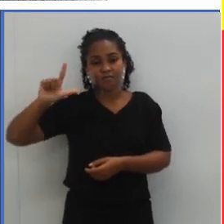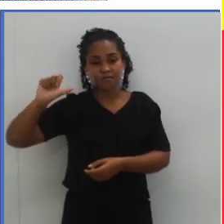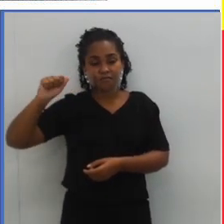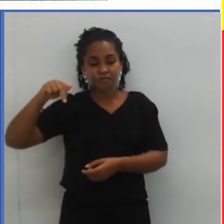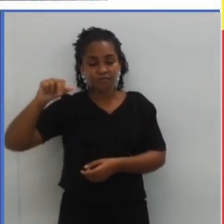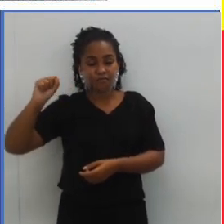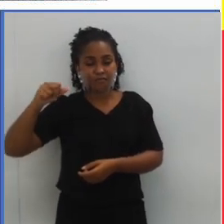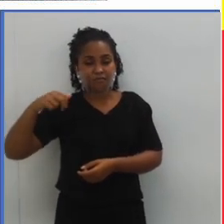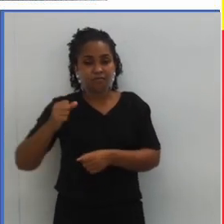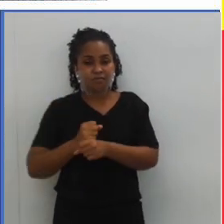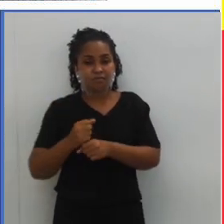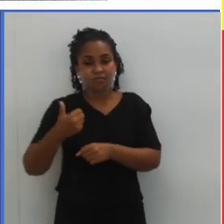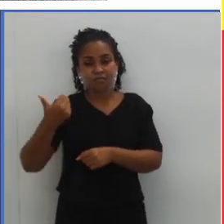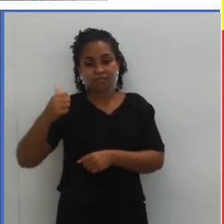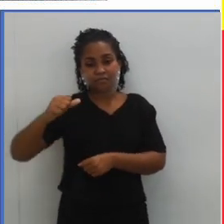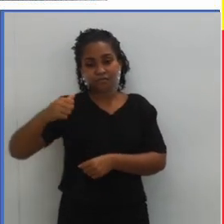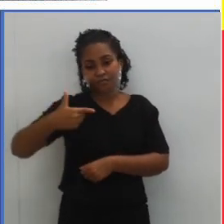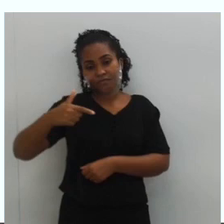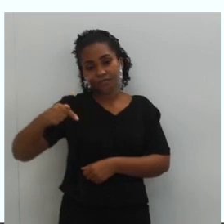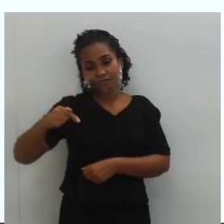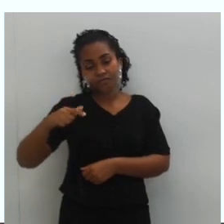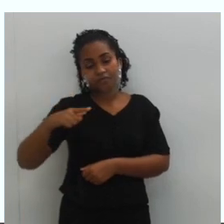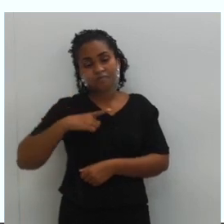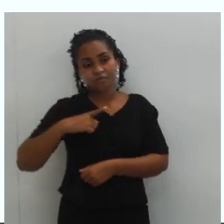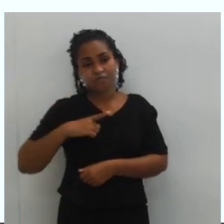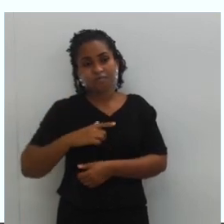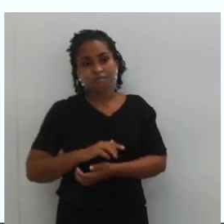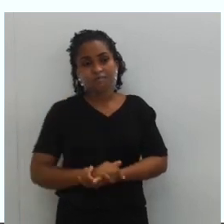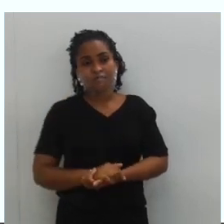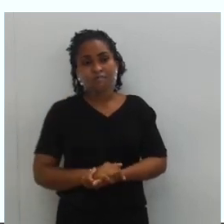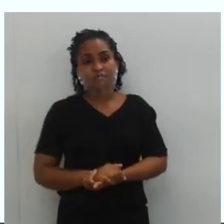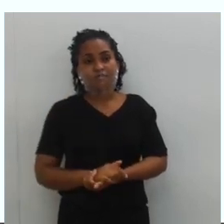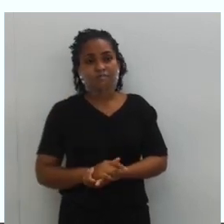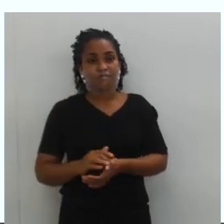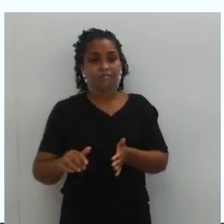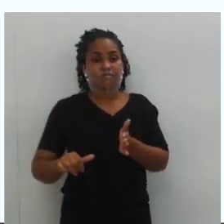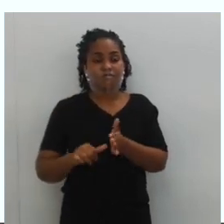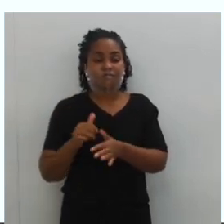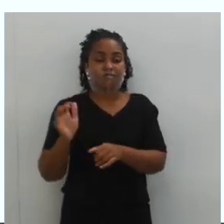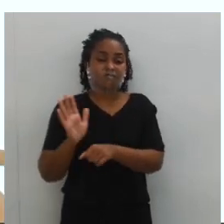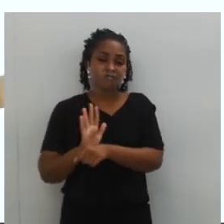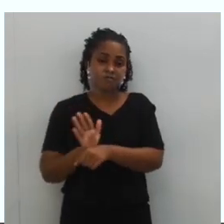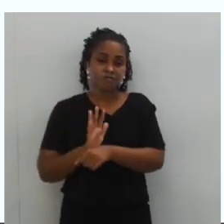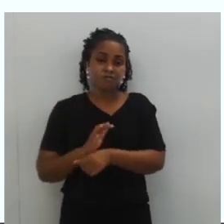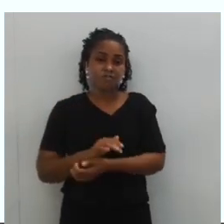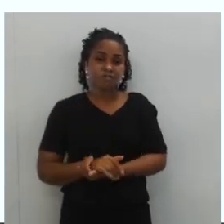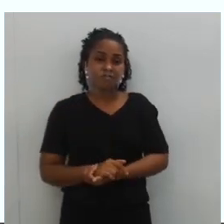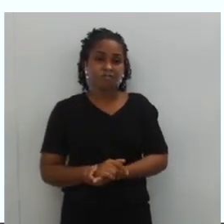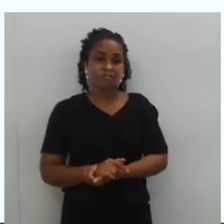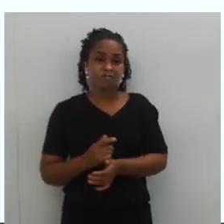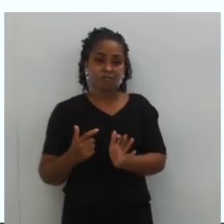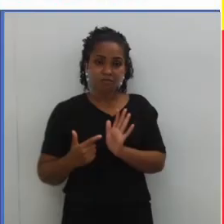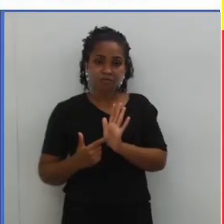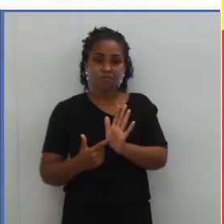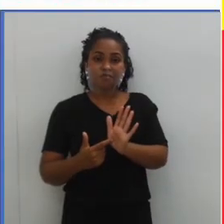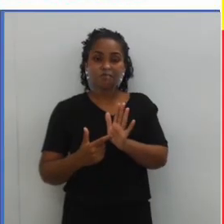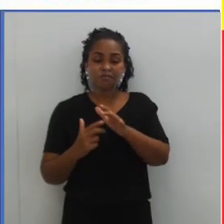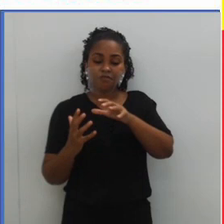de Alan Crowland, né, certo? Que foi considerado um dos primeiros filmes sonoros, né, a ser apresentados no mundo.